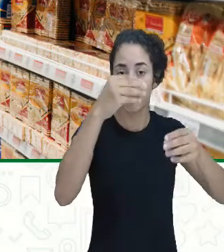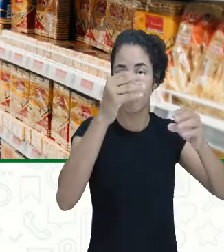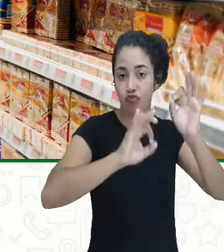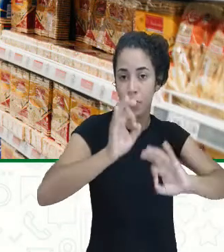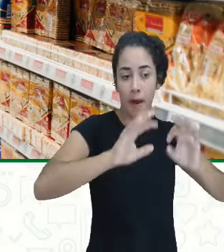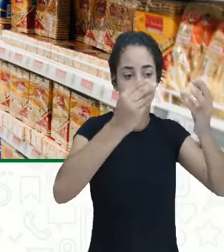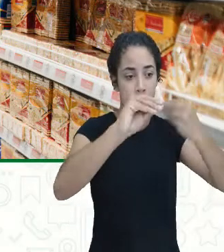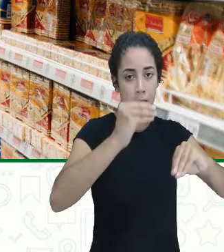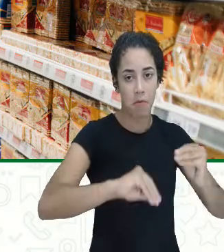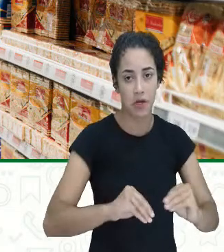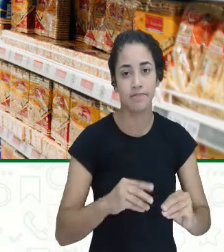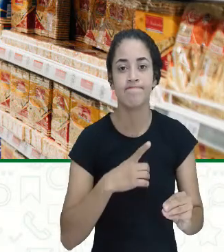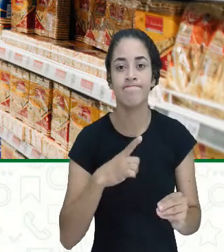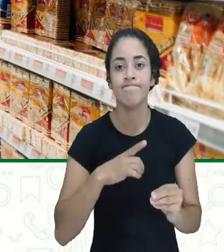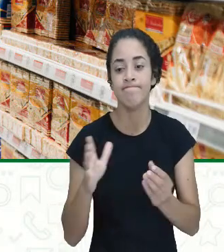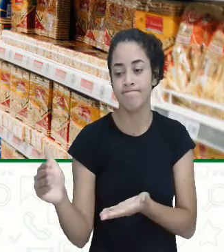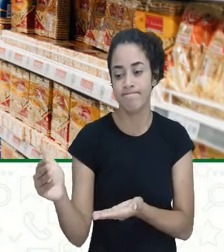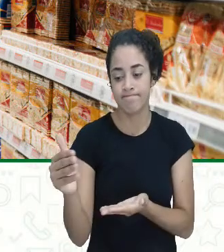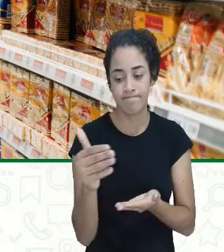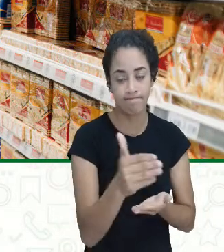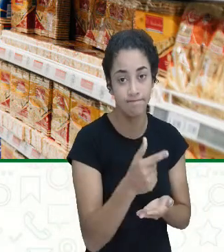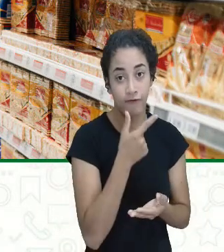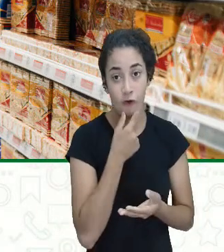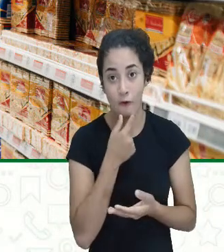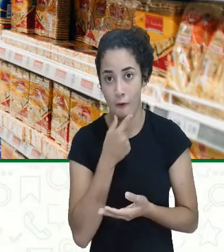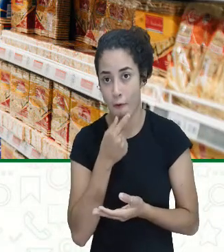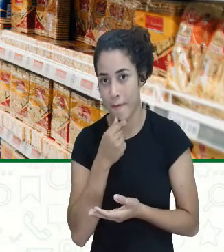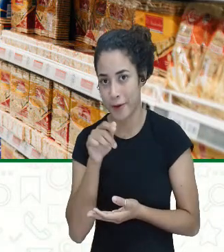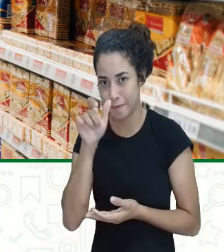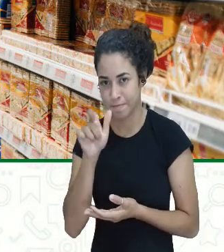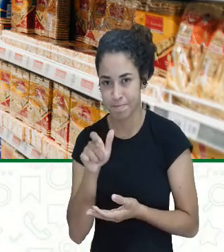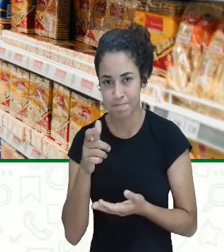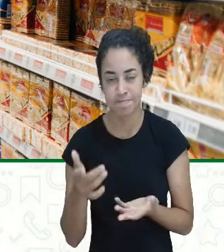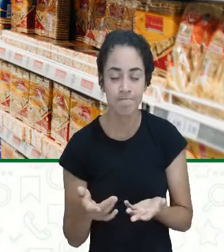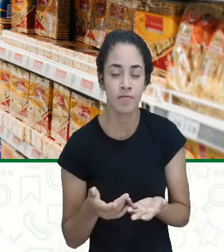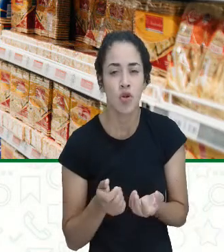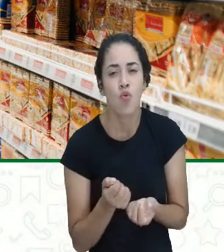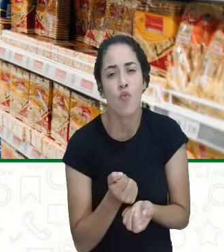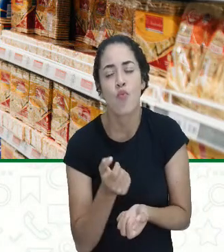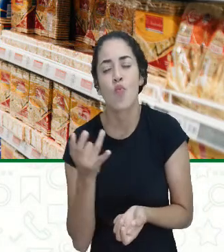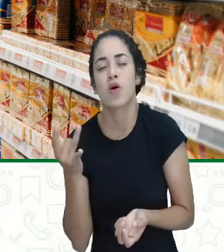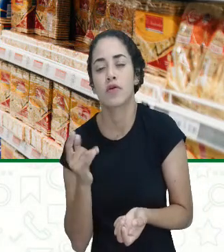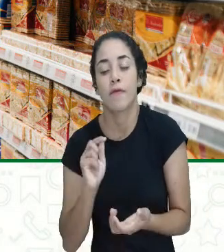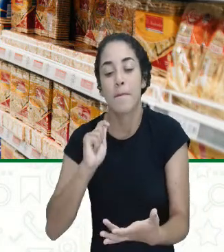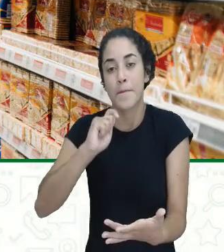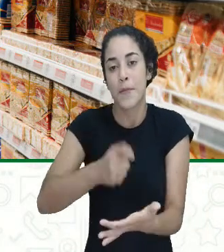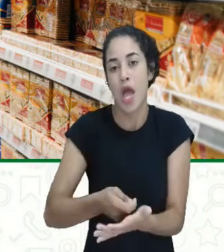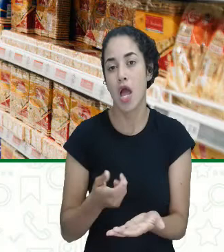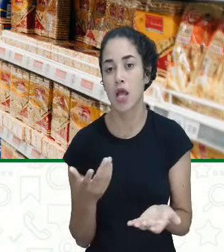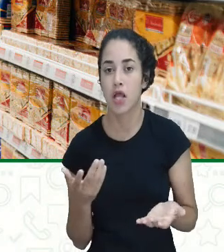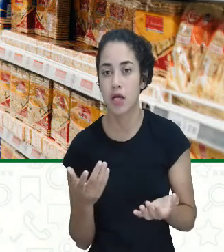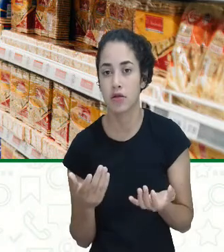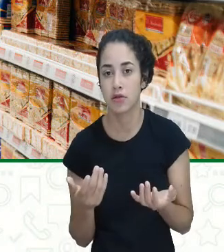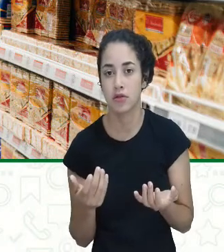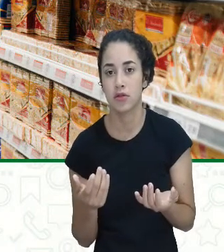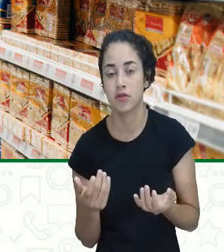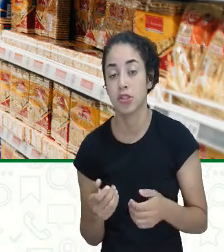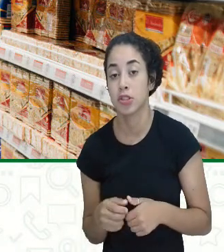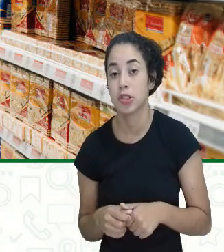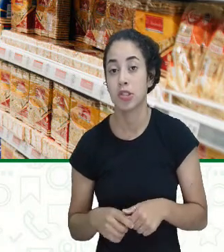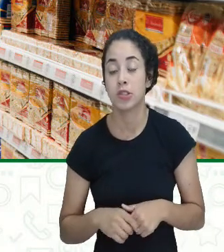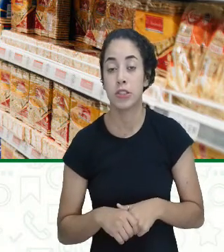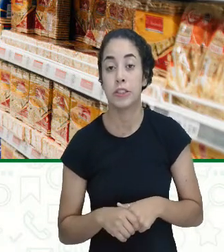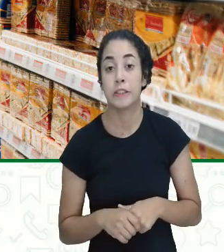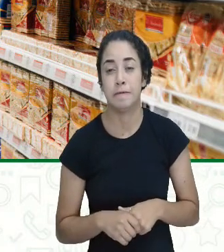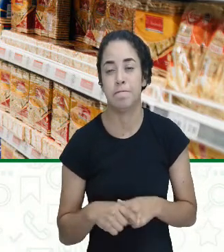os dados do Roberto. Então, eu tenho aí, quanto pagarei por essas compras? Olha, então, eu criei essa